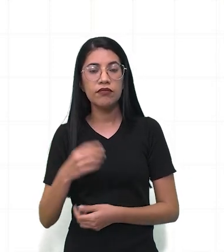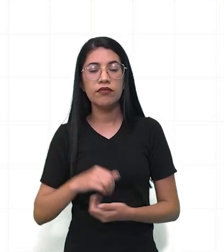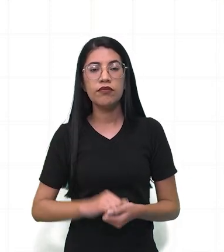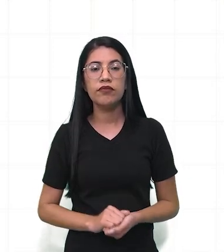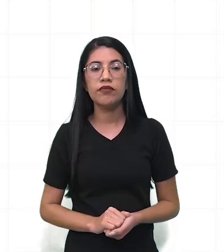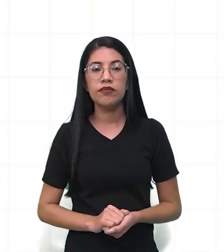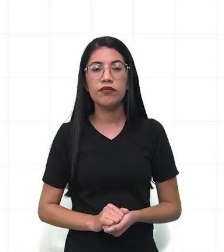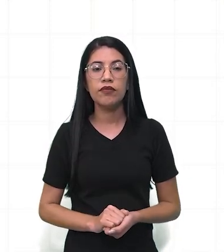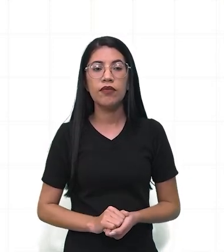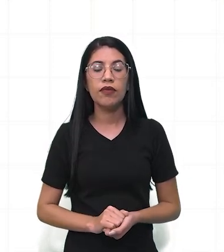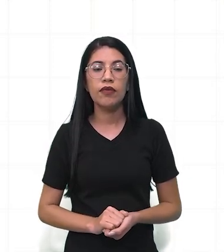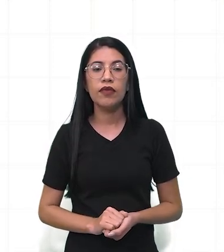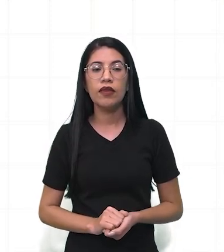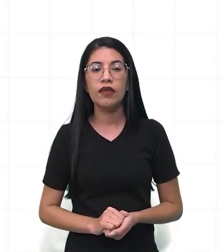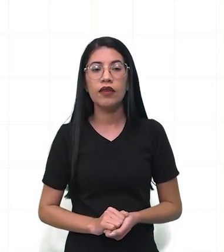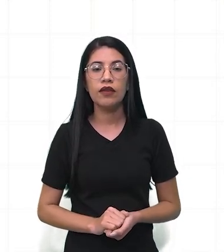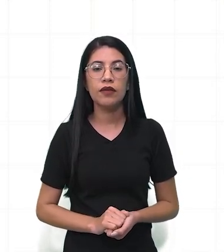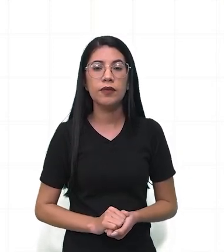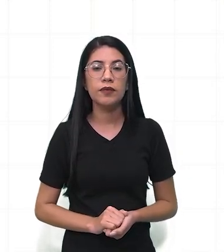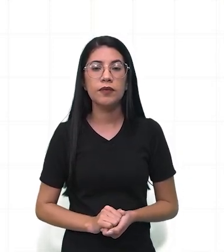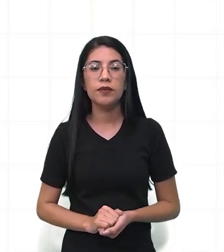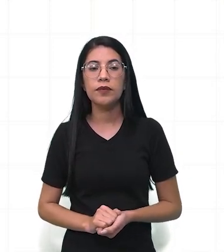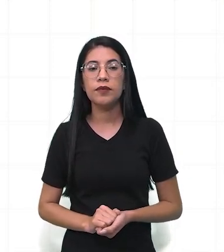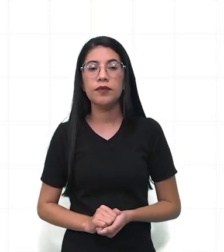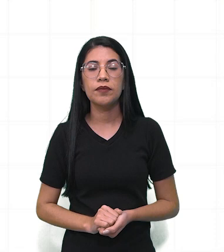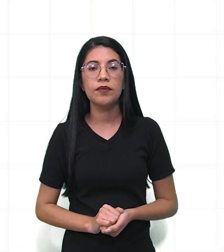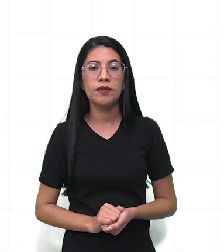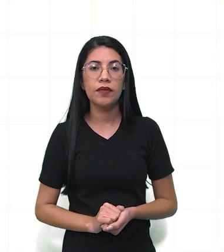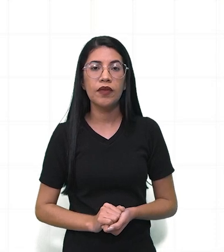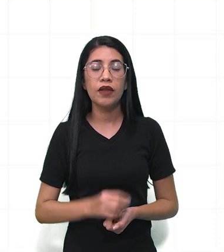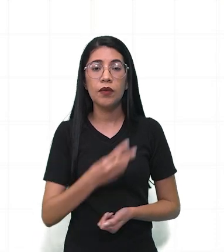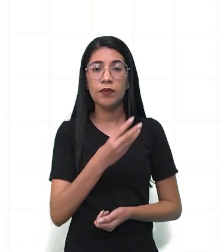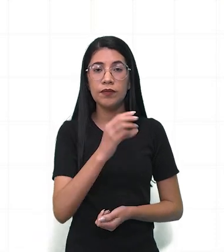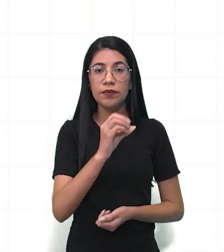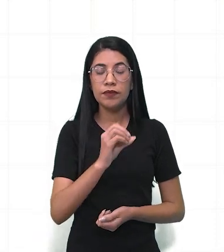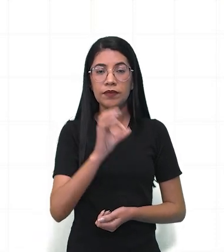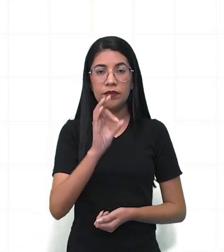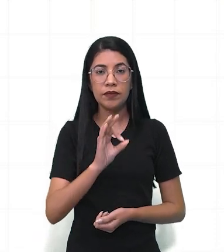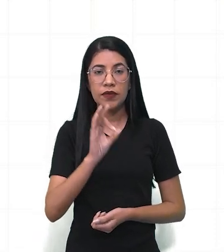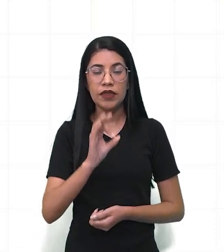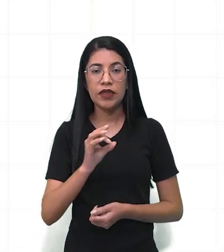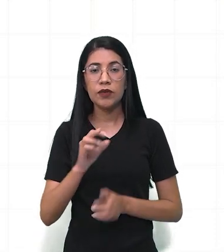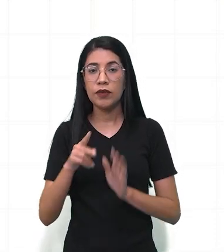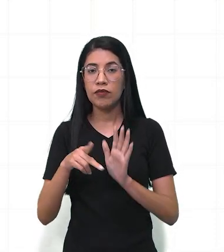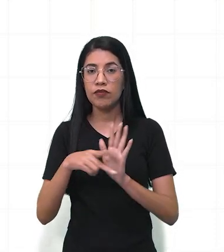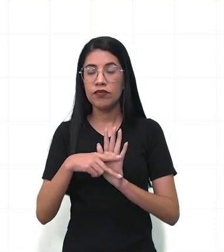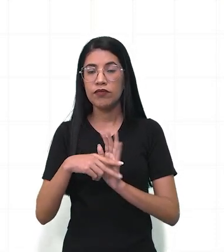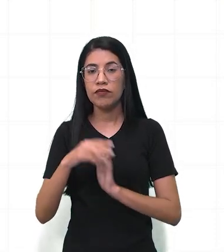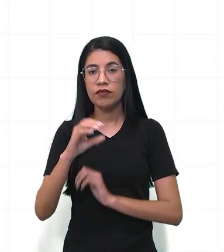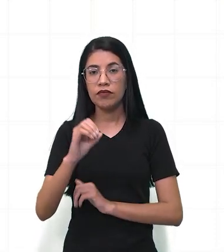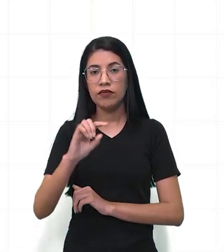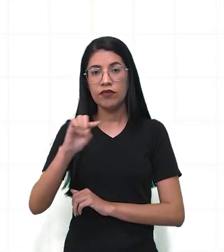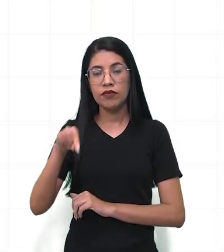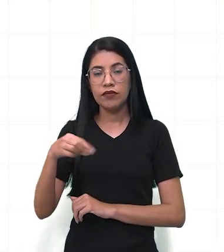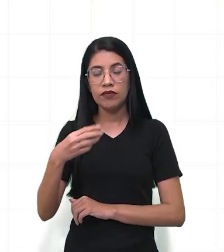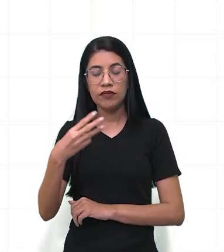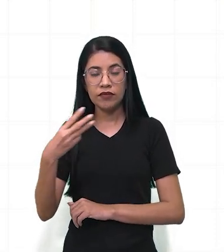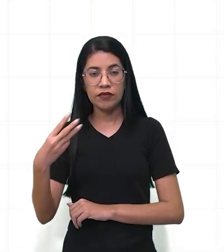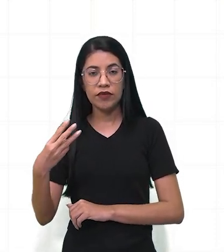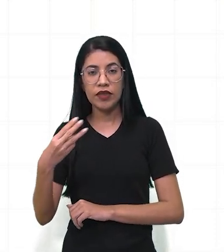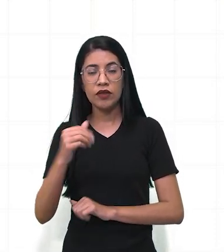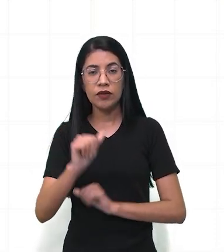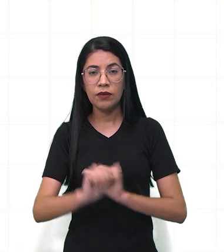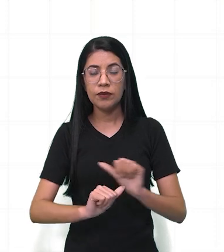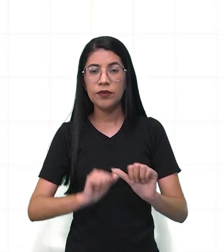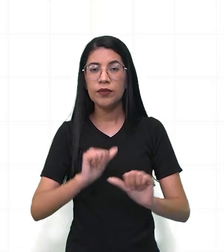só, já sei que 30% é 0,3, certo? Então, transformando isso, eu vou descobrir